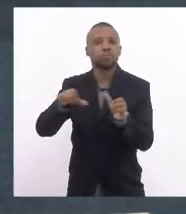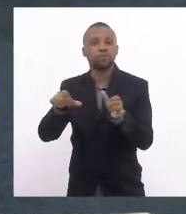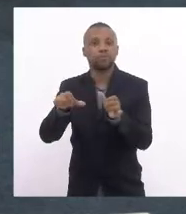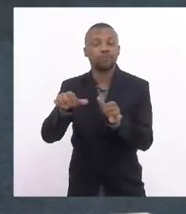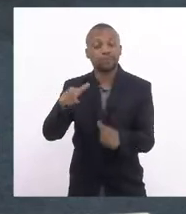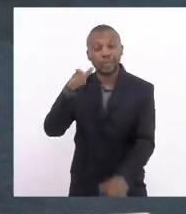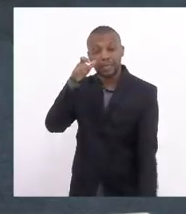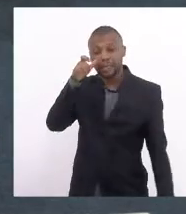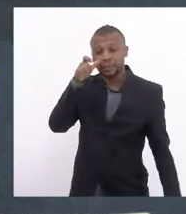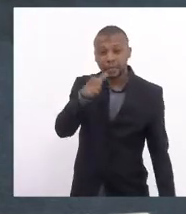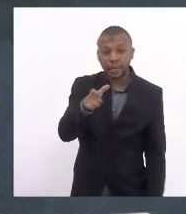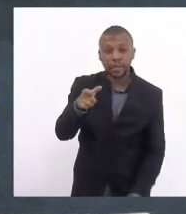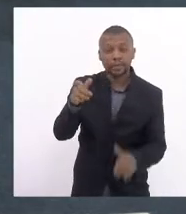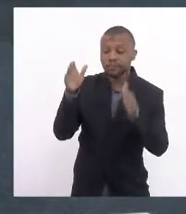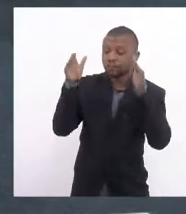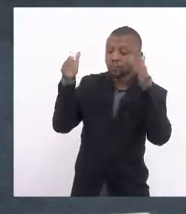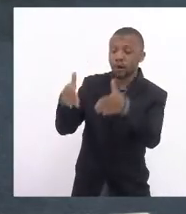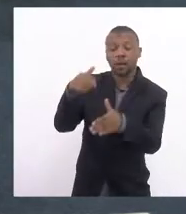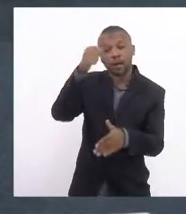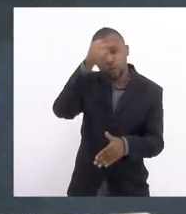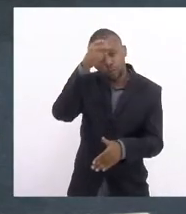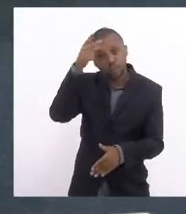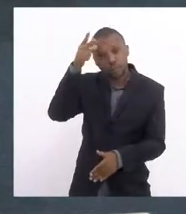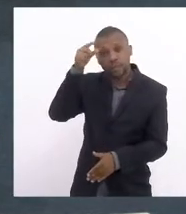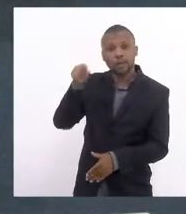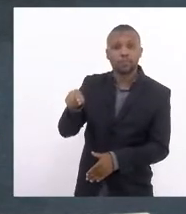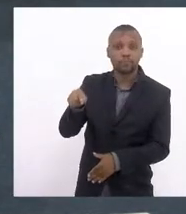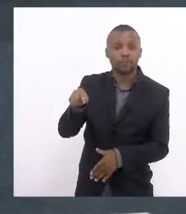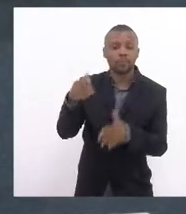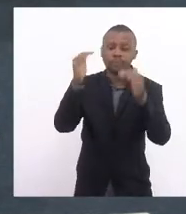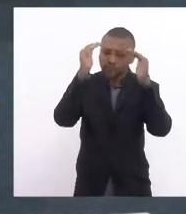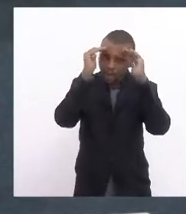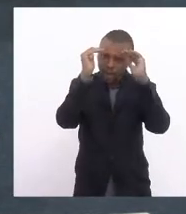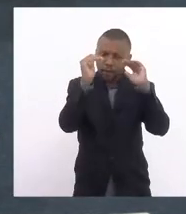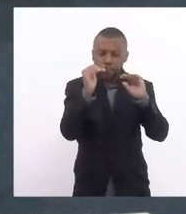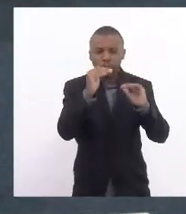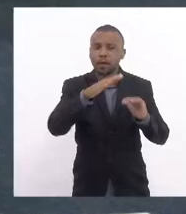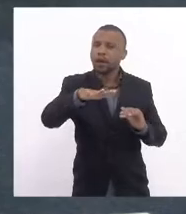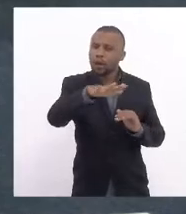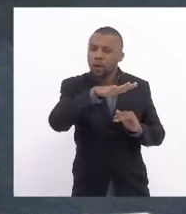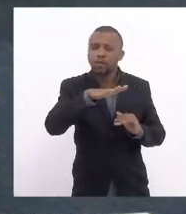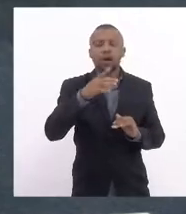interesse municipal. Respeito os deputados que